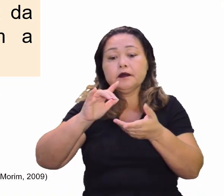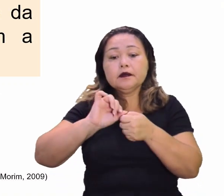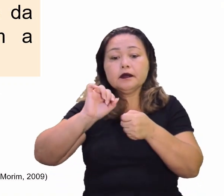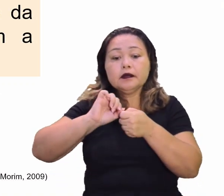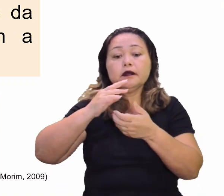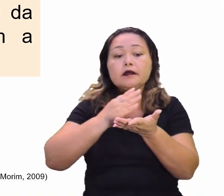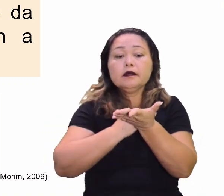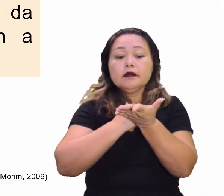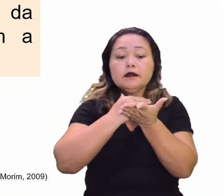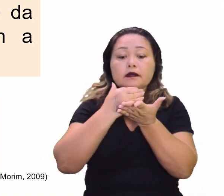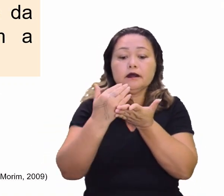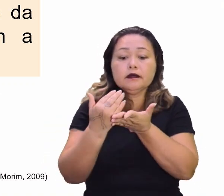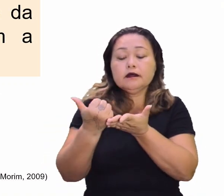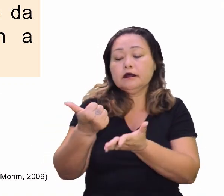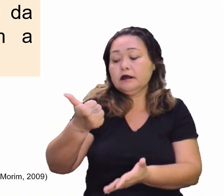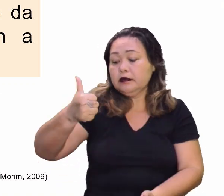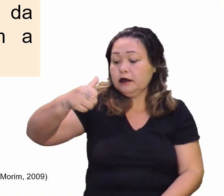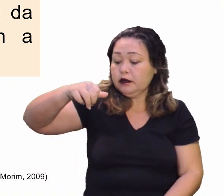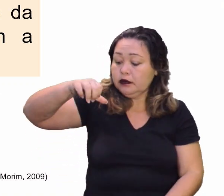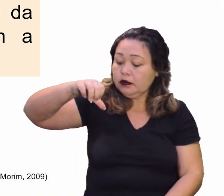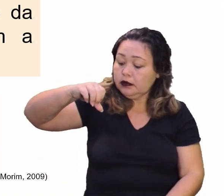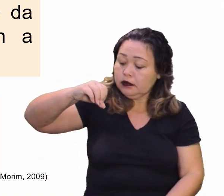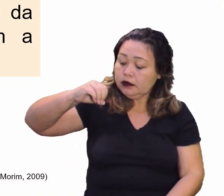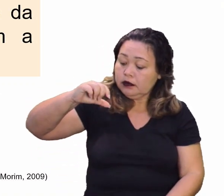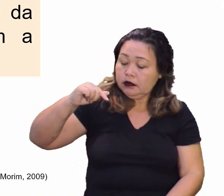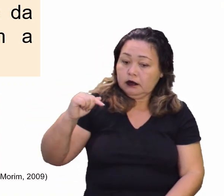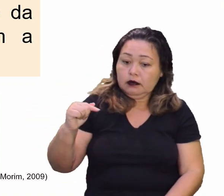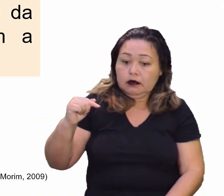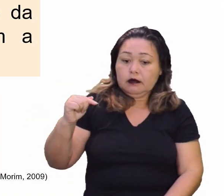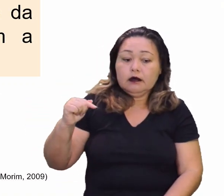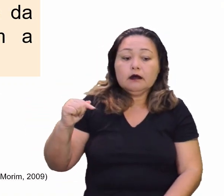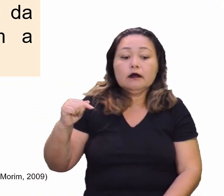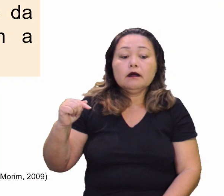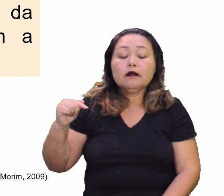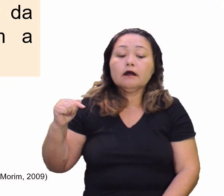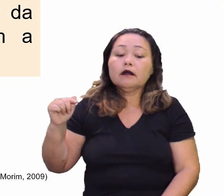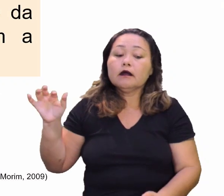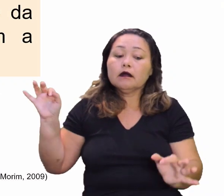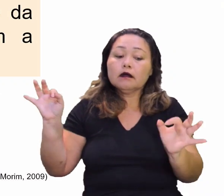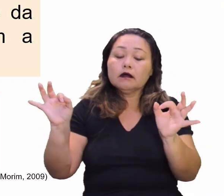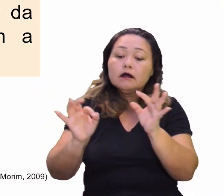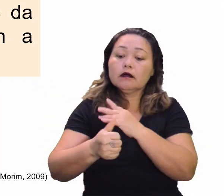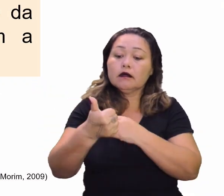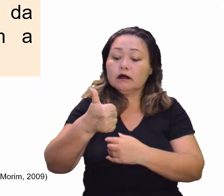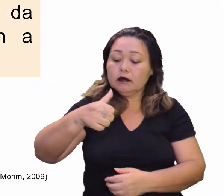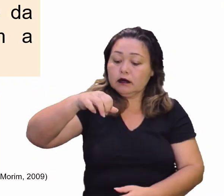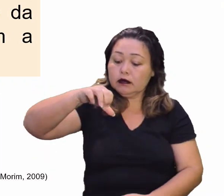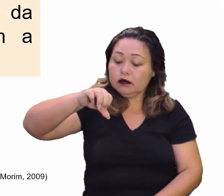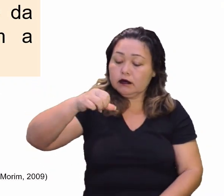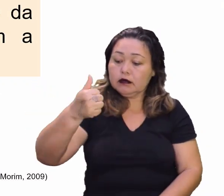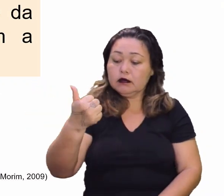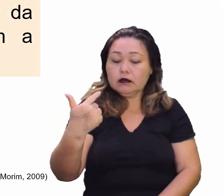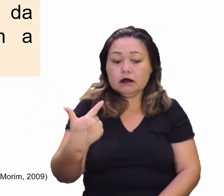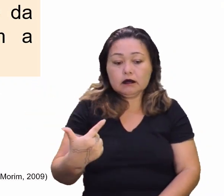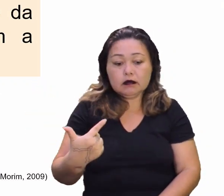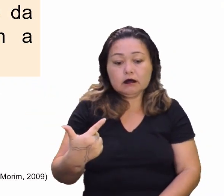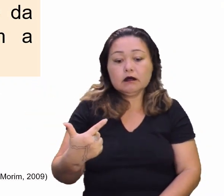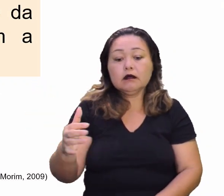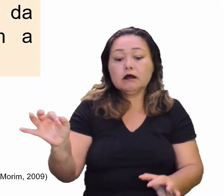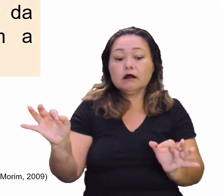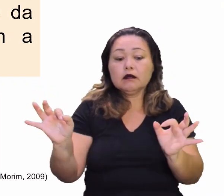de 1907, no governo Afonso Pena, e foi concluído em 1912. Só lembrando